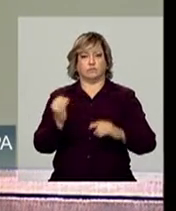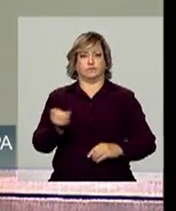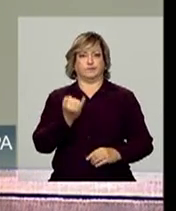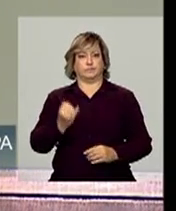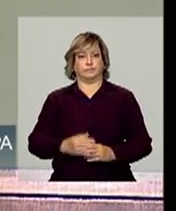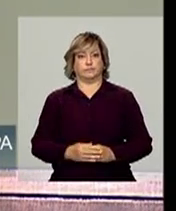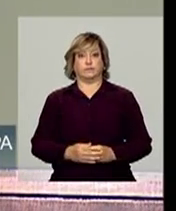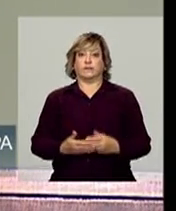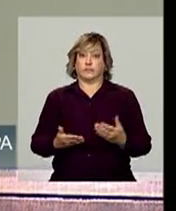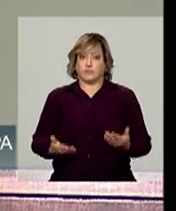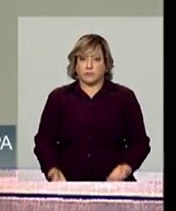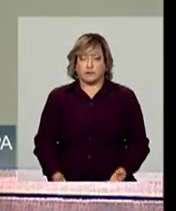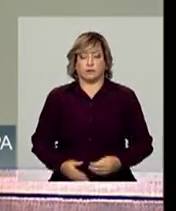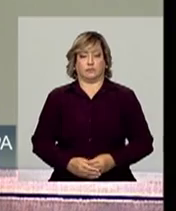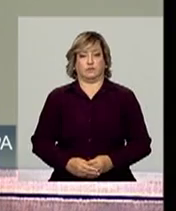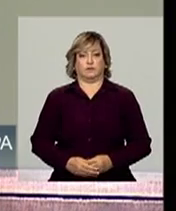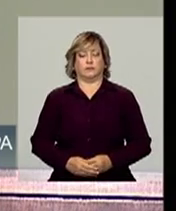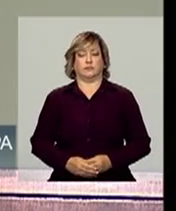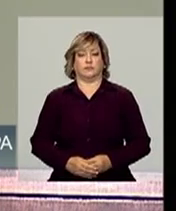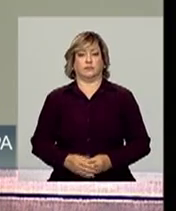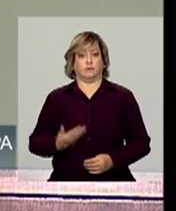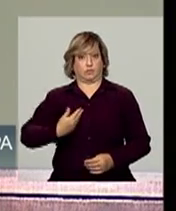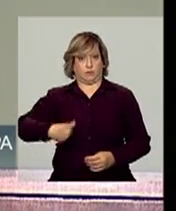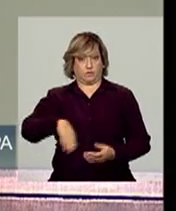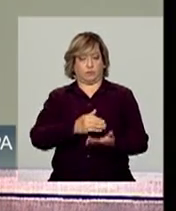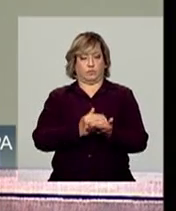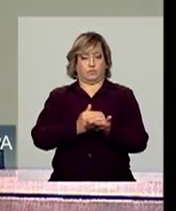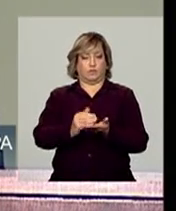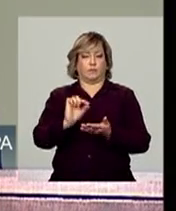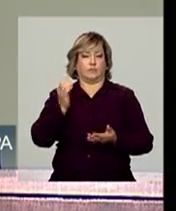Assim, ao iniciar a nossa República,